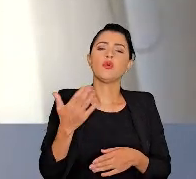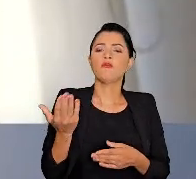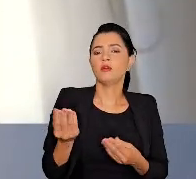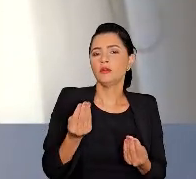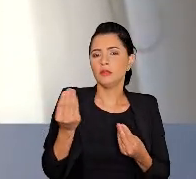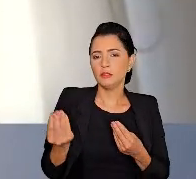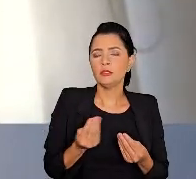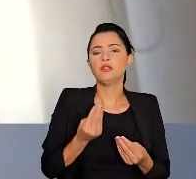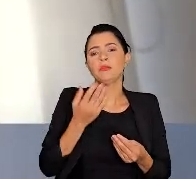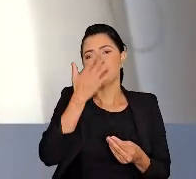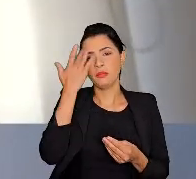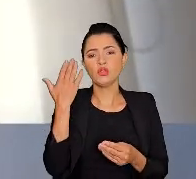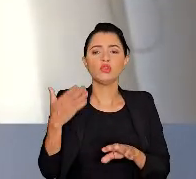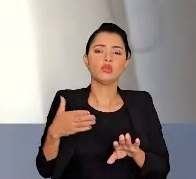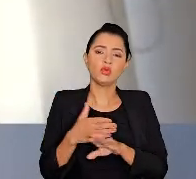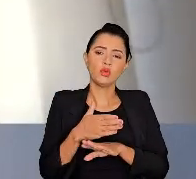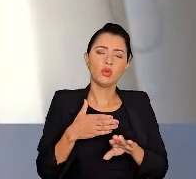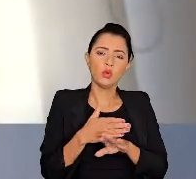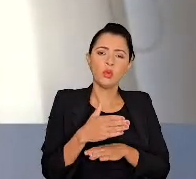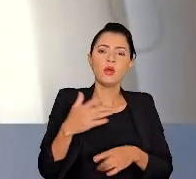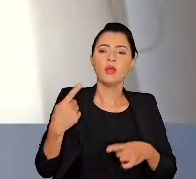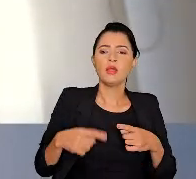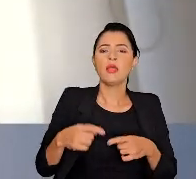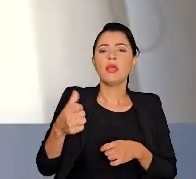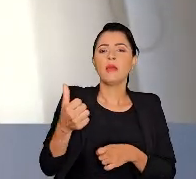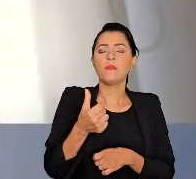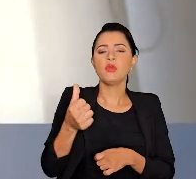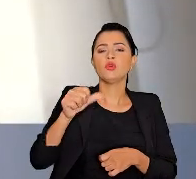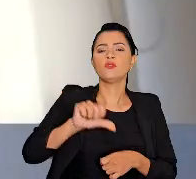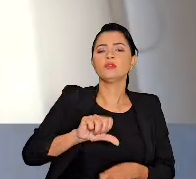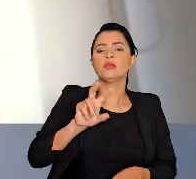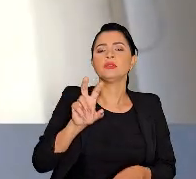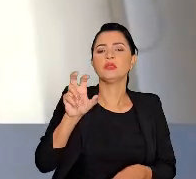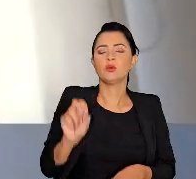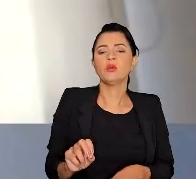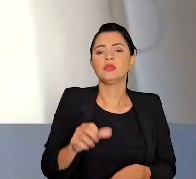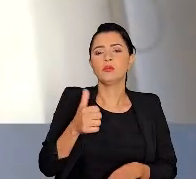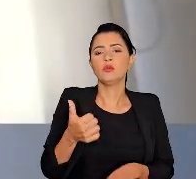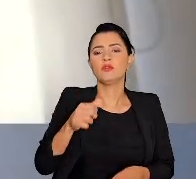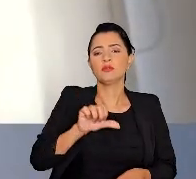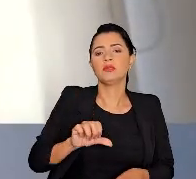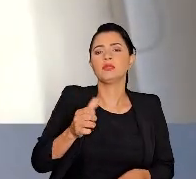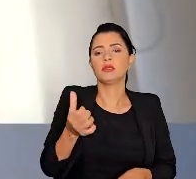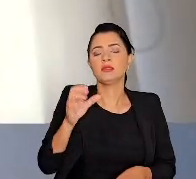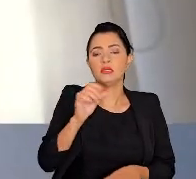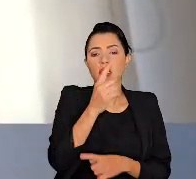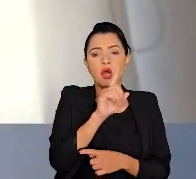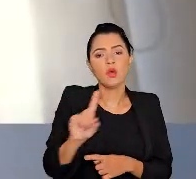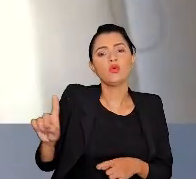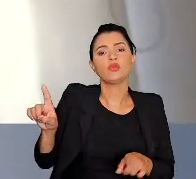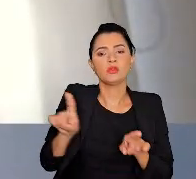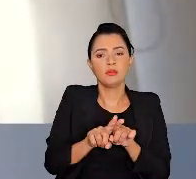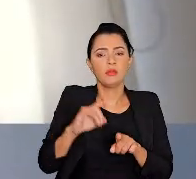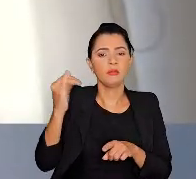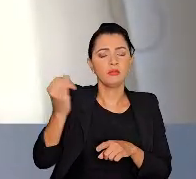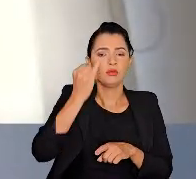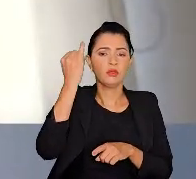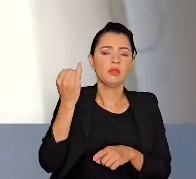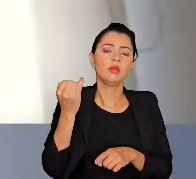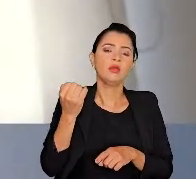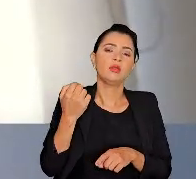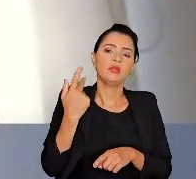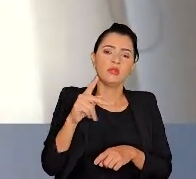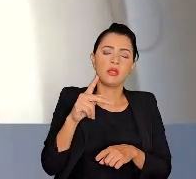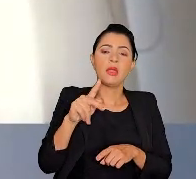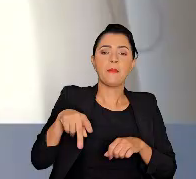de refugiados do conflito, e em 1950 e 1960, a última onda relevante proveniente de